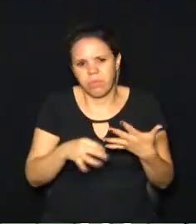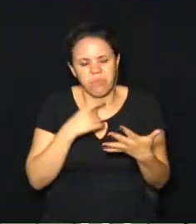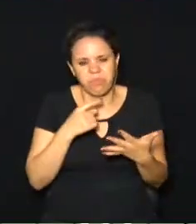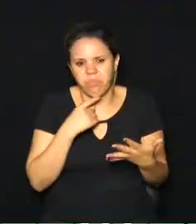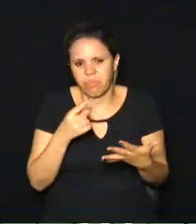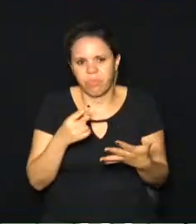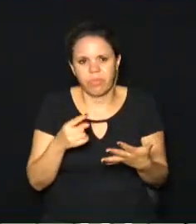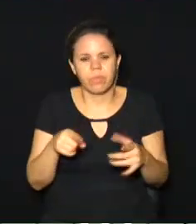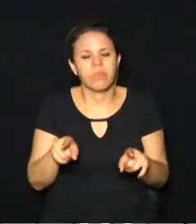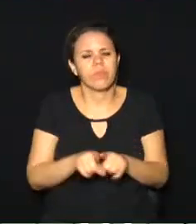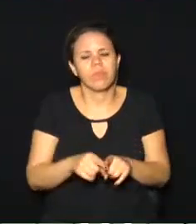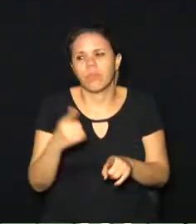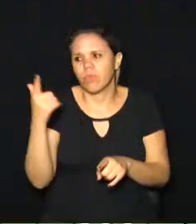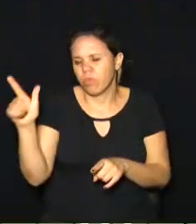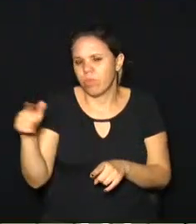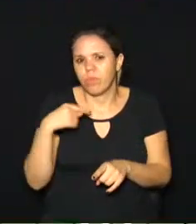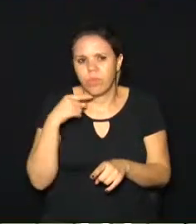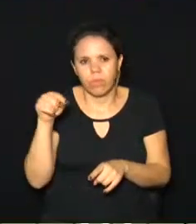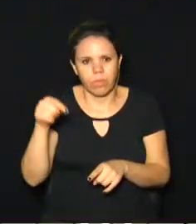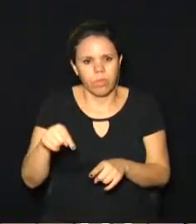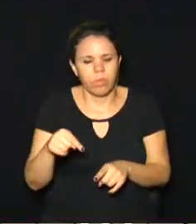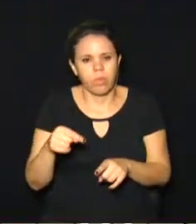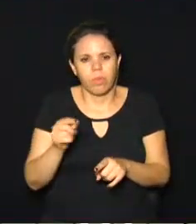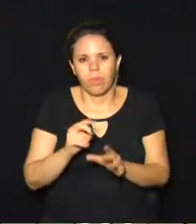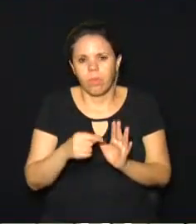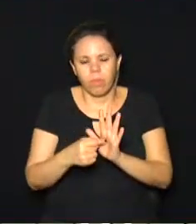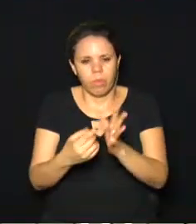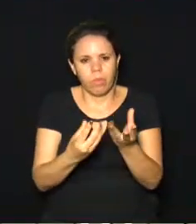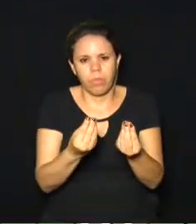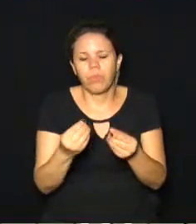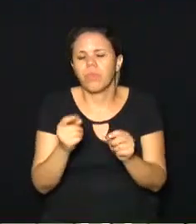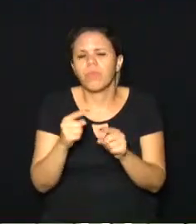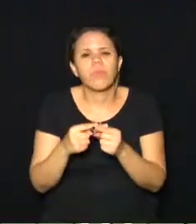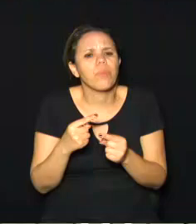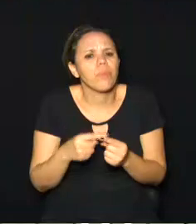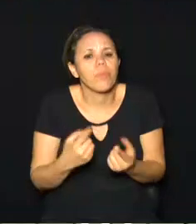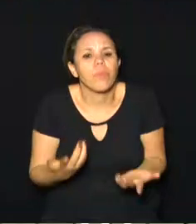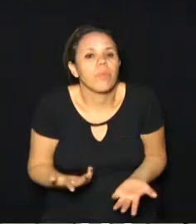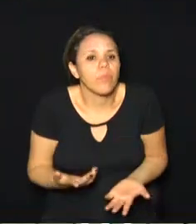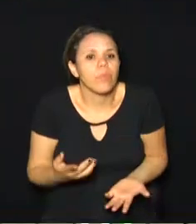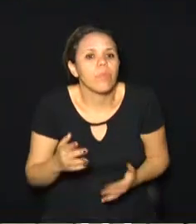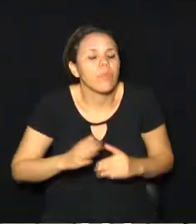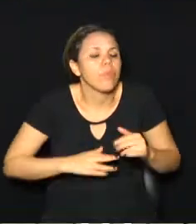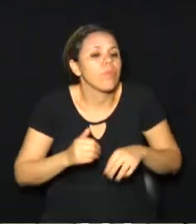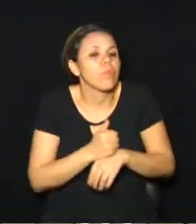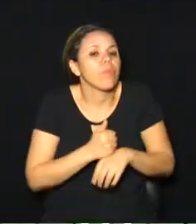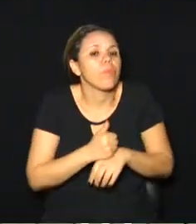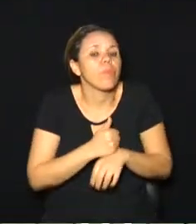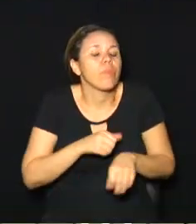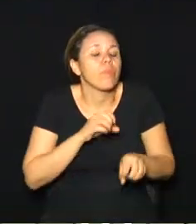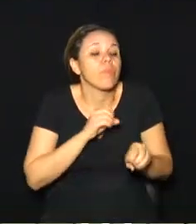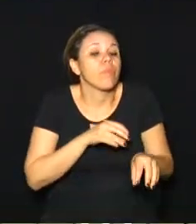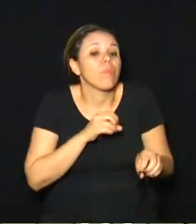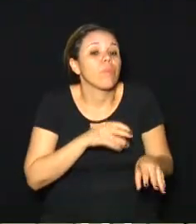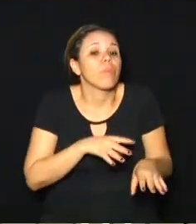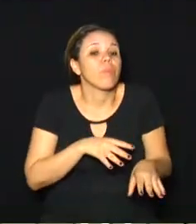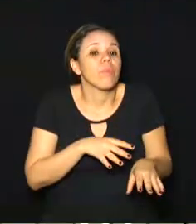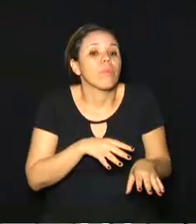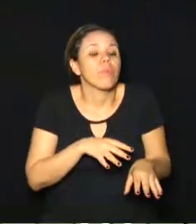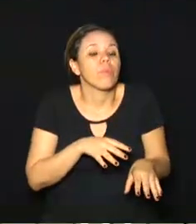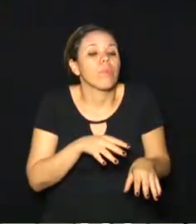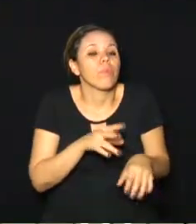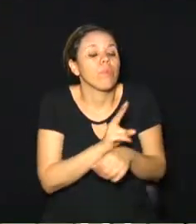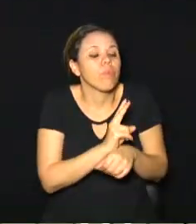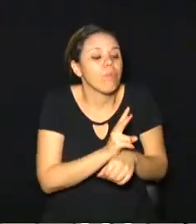E também há um questionamento que aparece com muita força, de que por que os profissionais da educação, tanto os